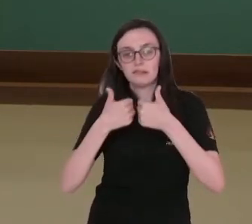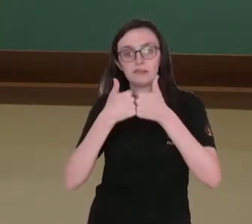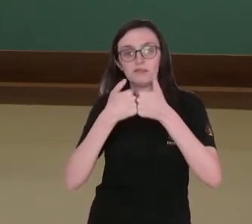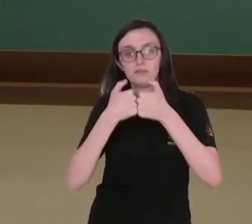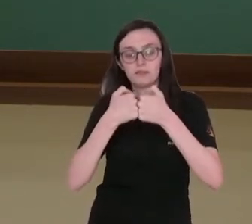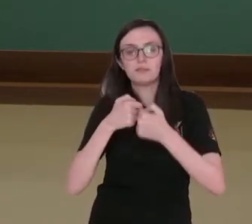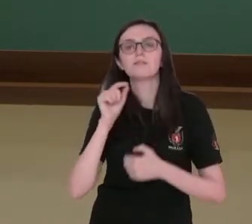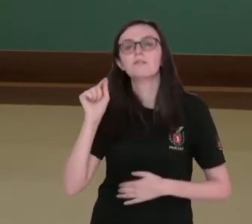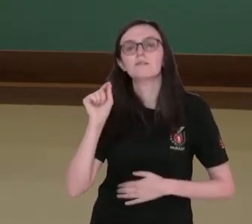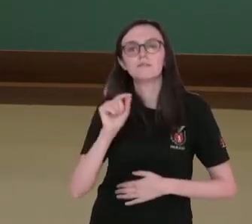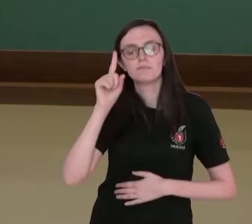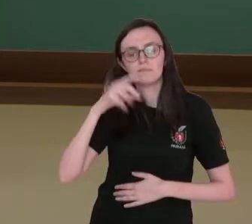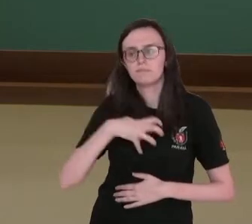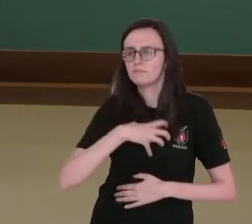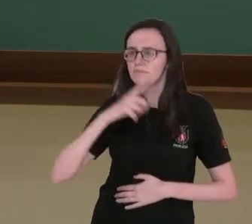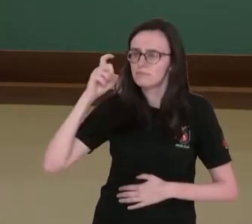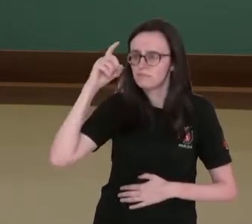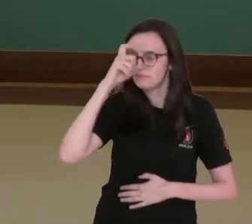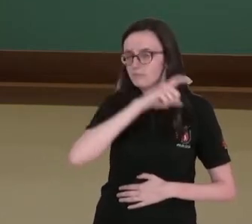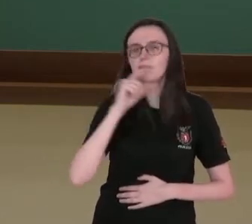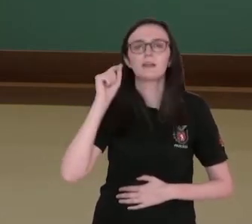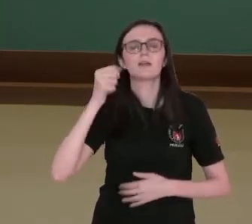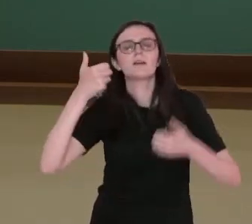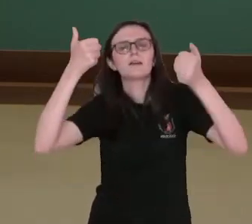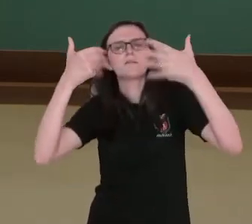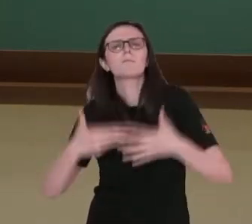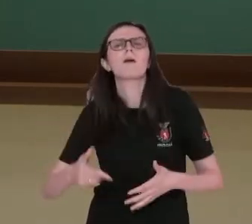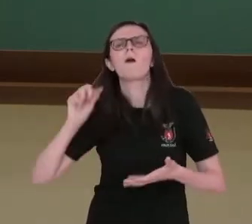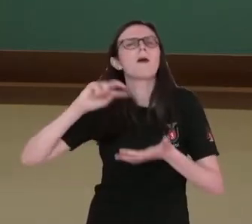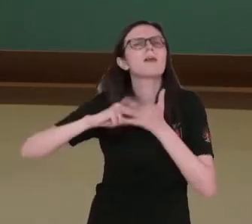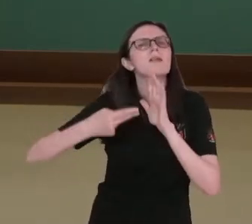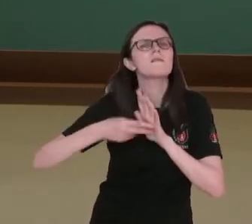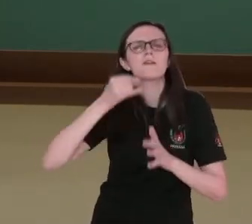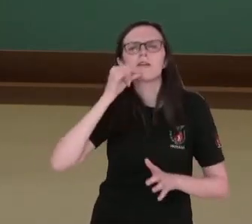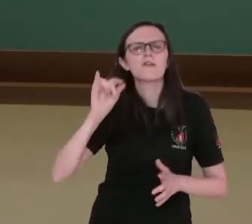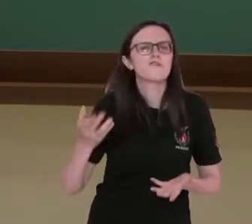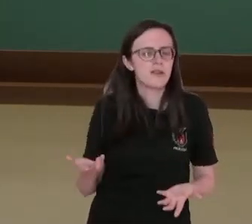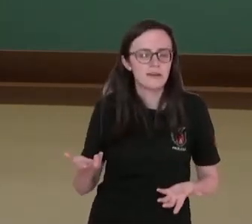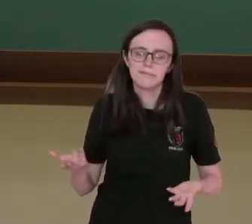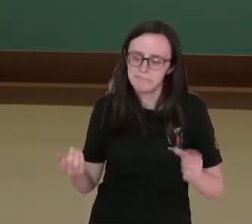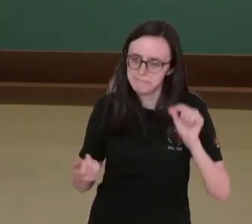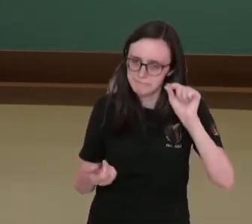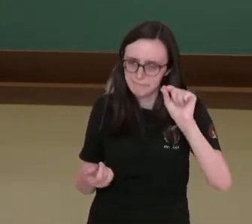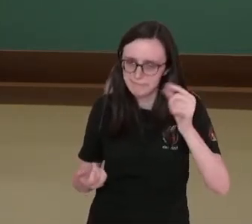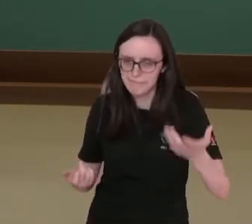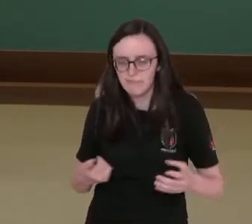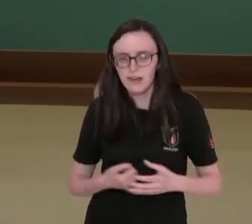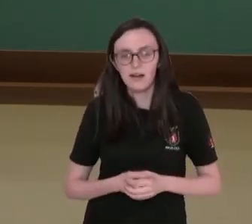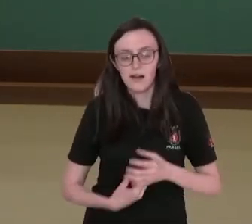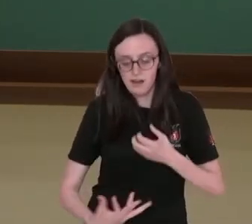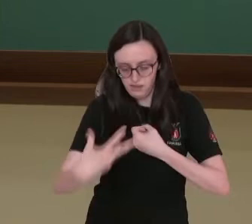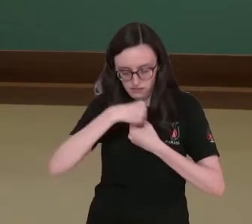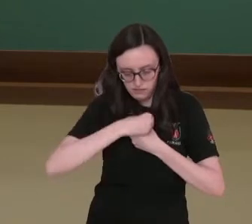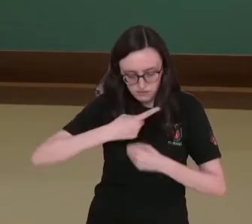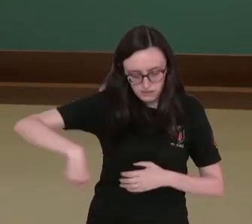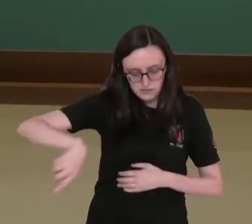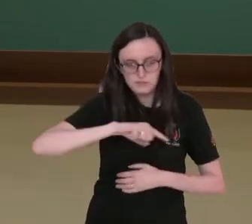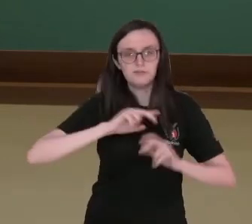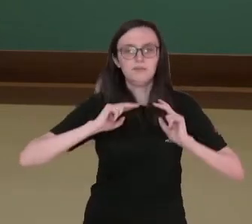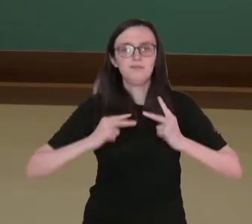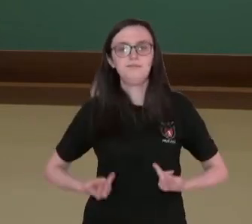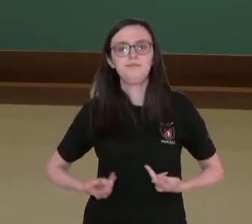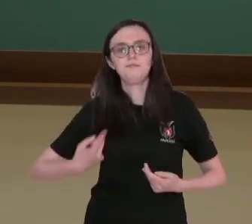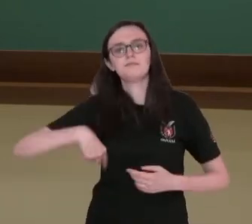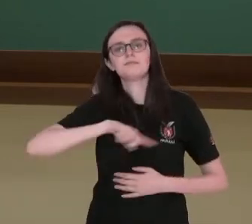tem uma dificuldade imensa de dizer o que é energia? Pois é, dentro de nós, seres humanos, nós